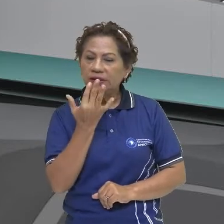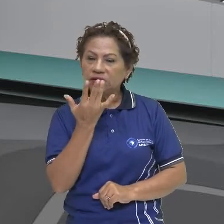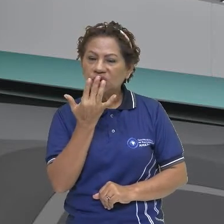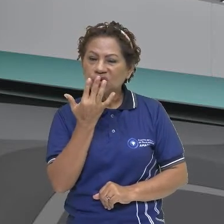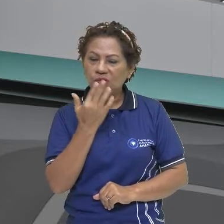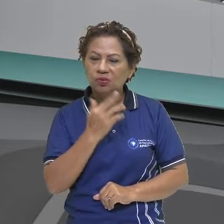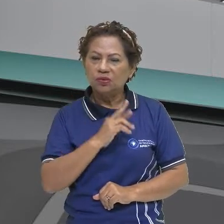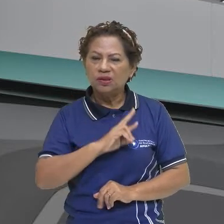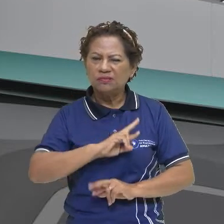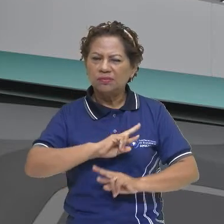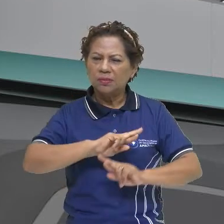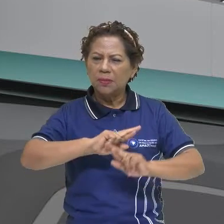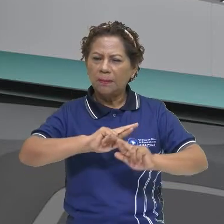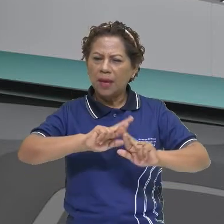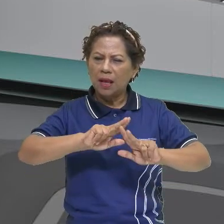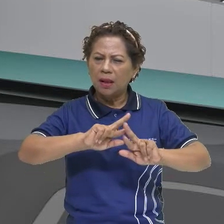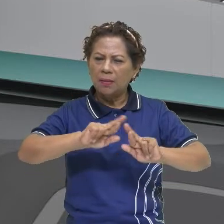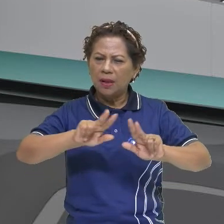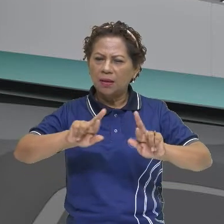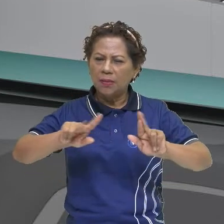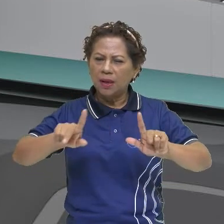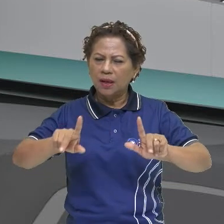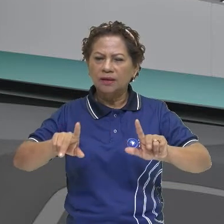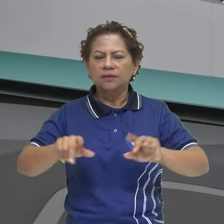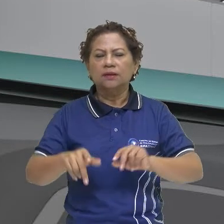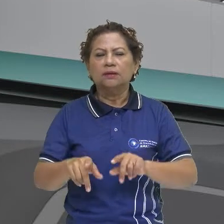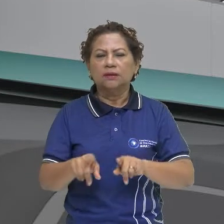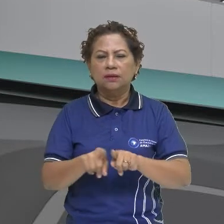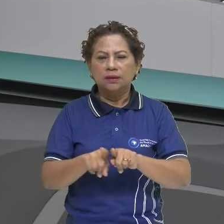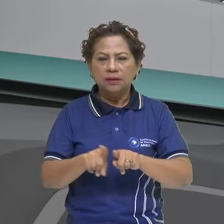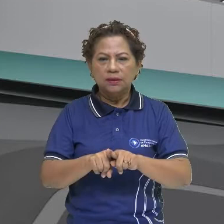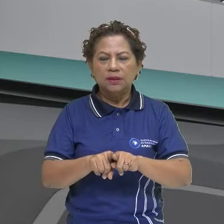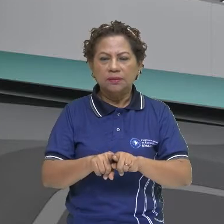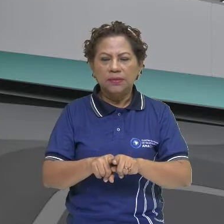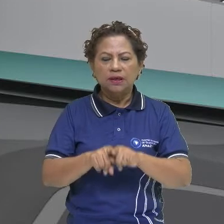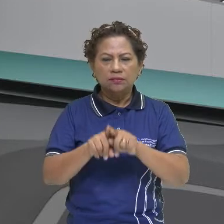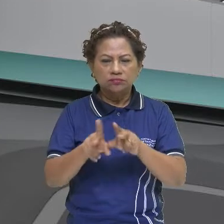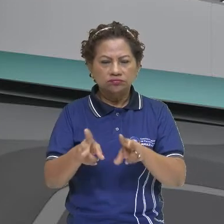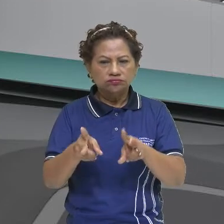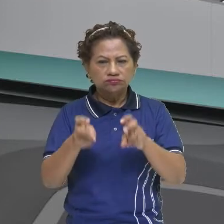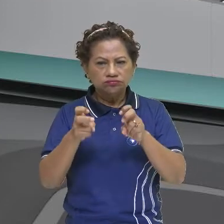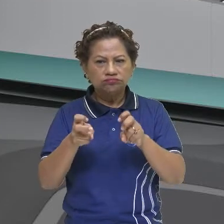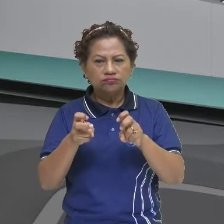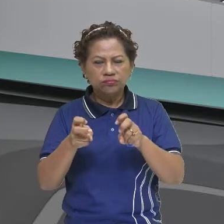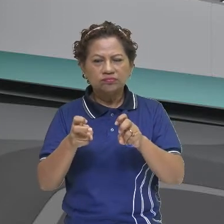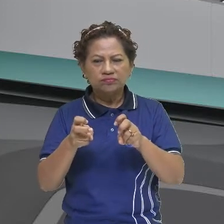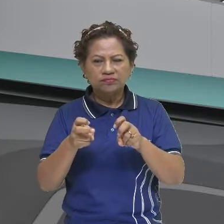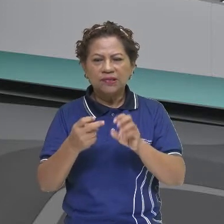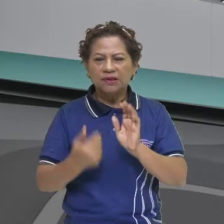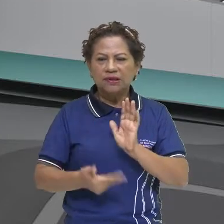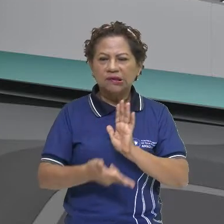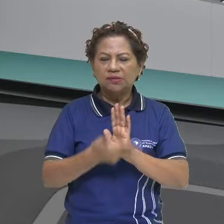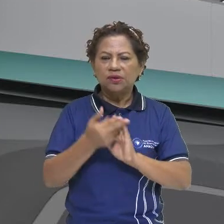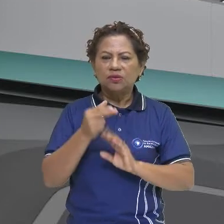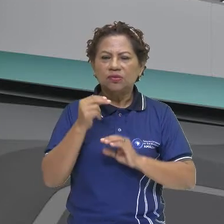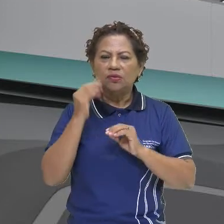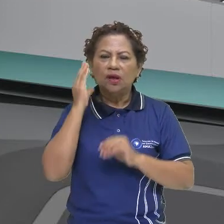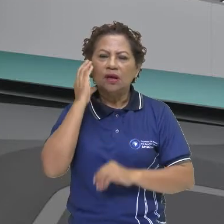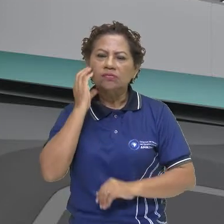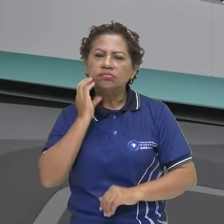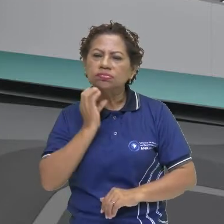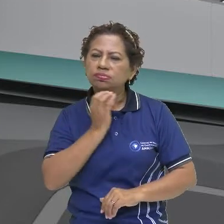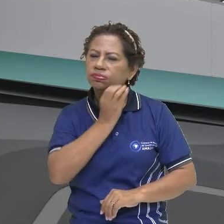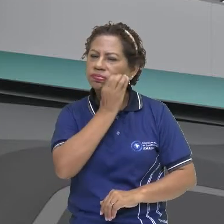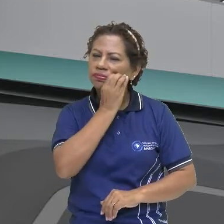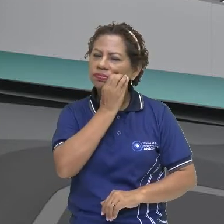diferentes. A gente percebe até a pintura da barba. É um negócio engraçado, né? A gente consegue perceber